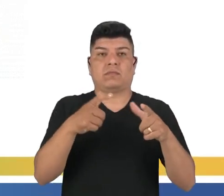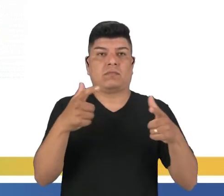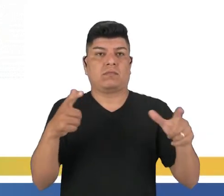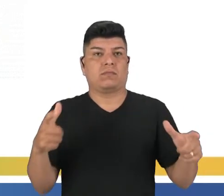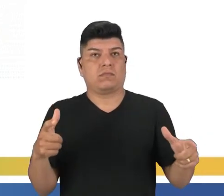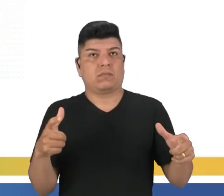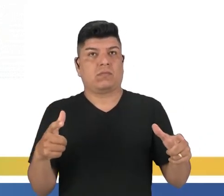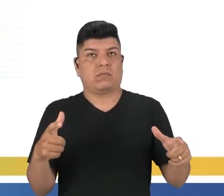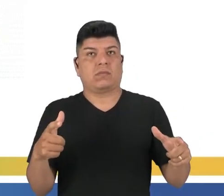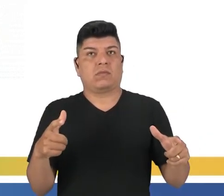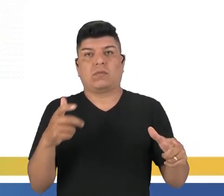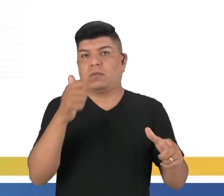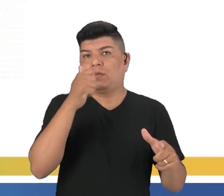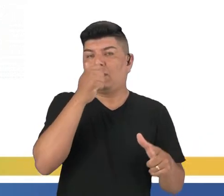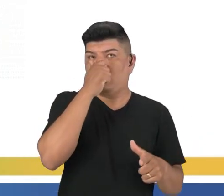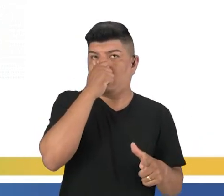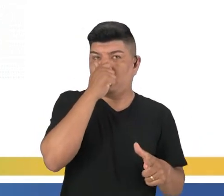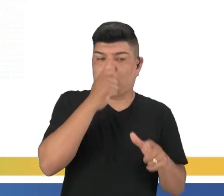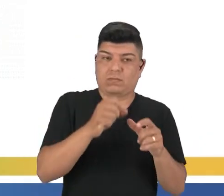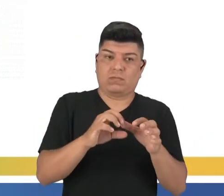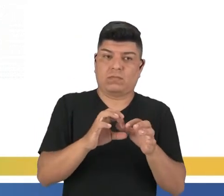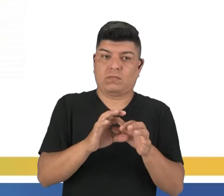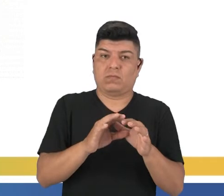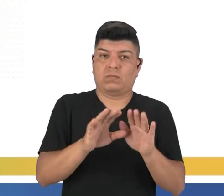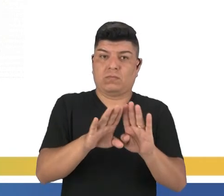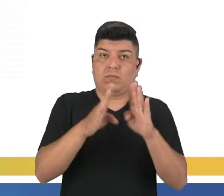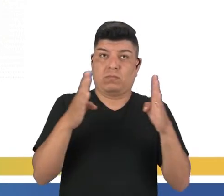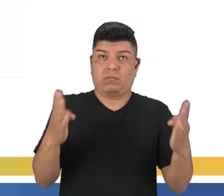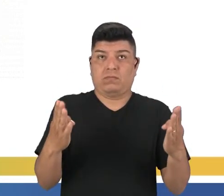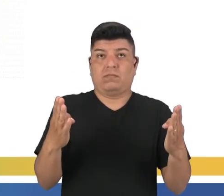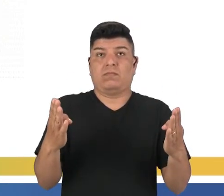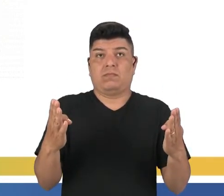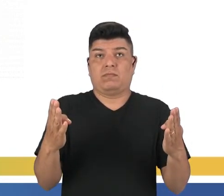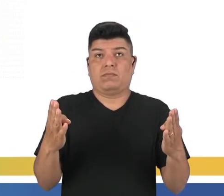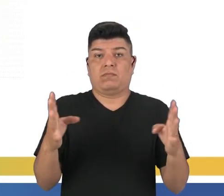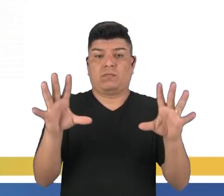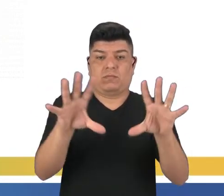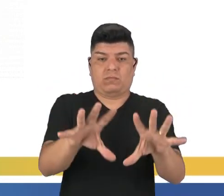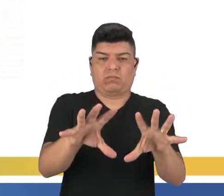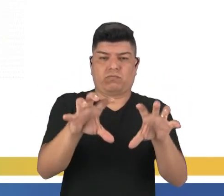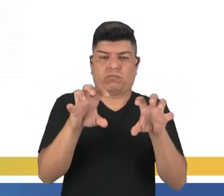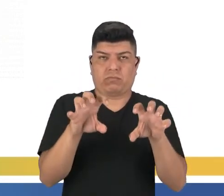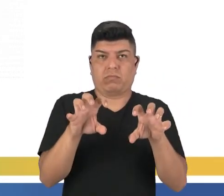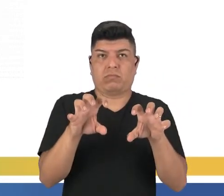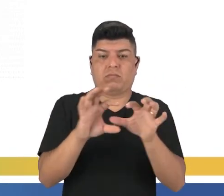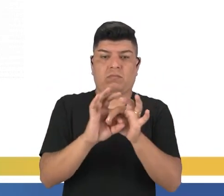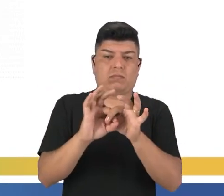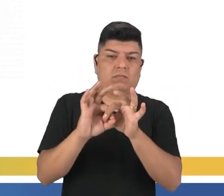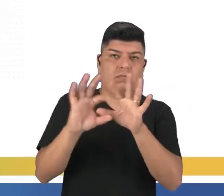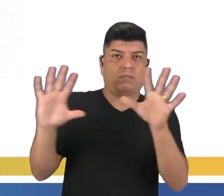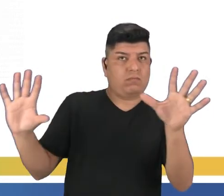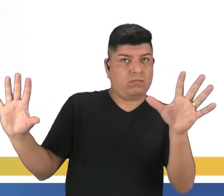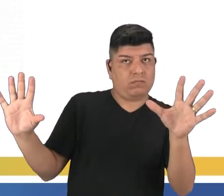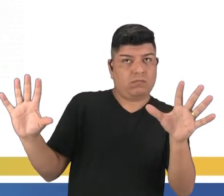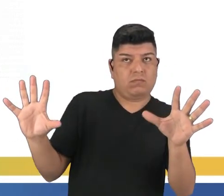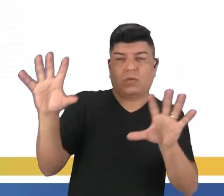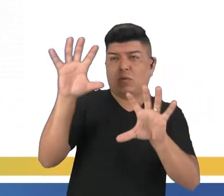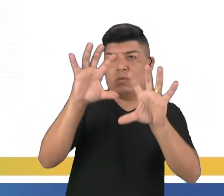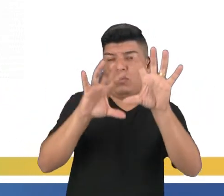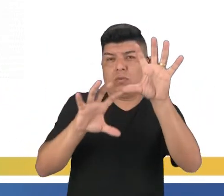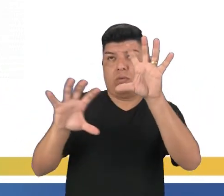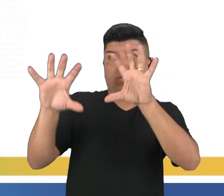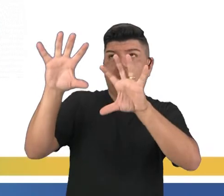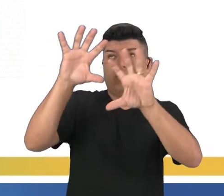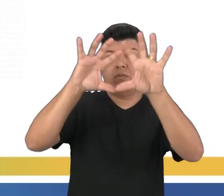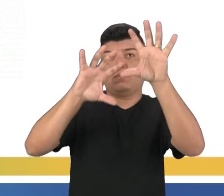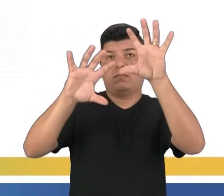ou seja, ficou muito apertado, vai abrir e aí vai secar, né? E aí vai ser eliminada uma parte em forma de fumaça, a outra parte